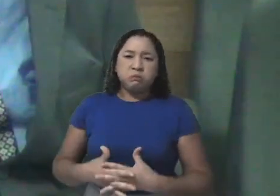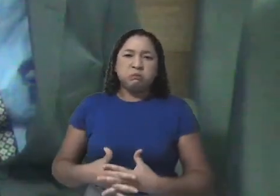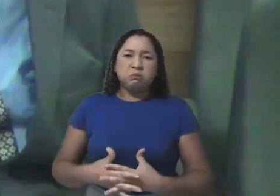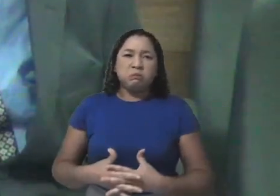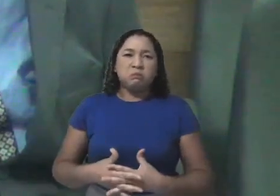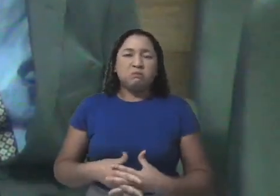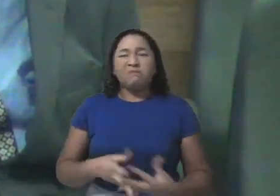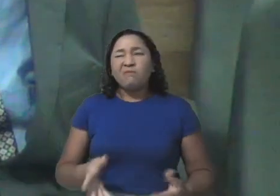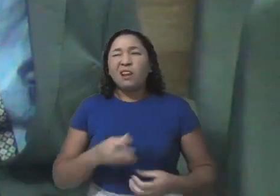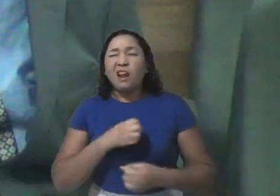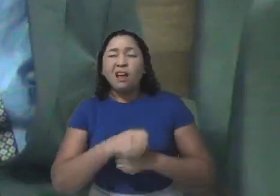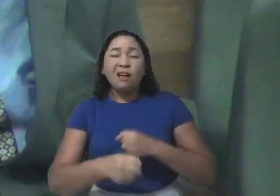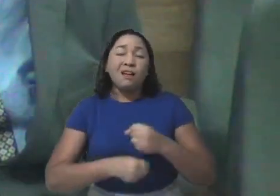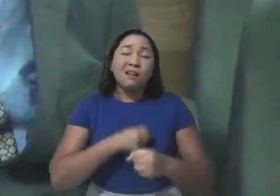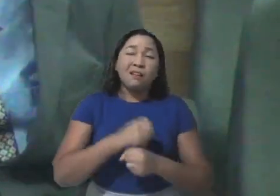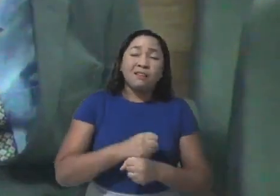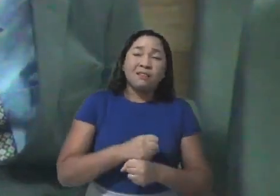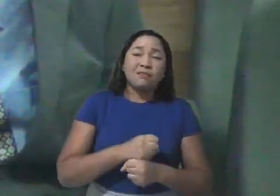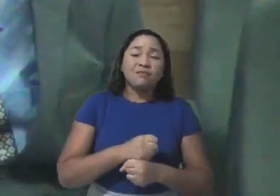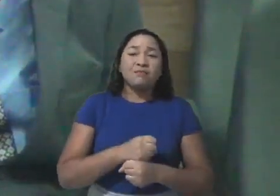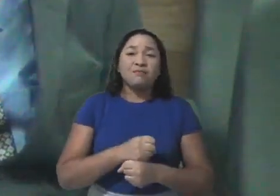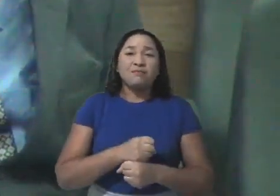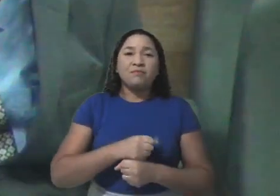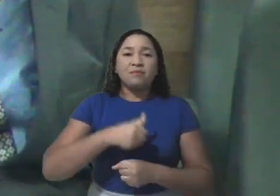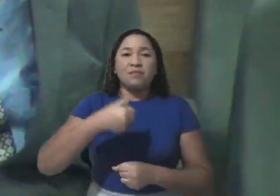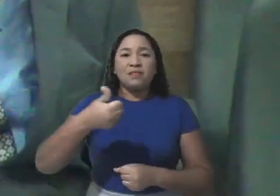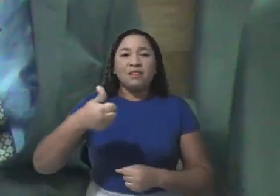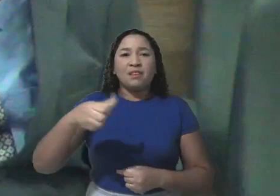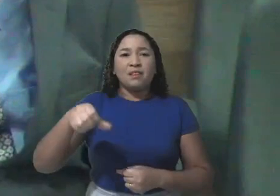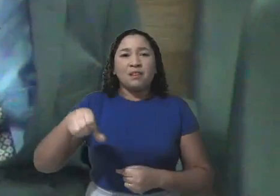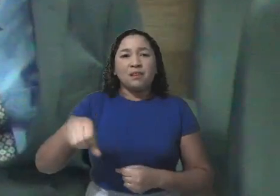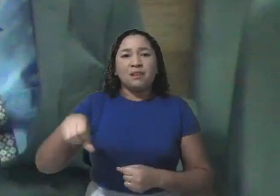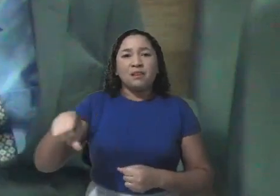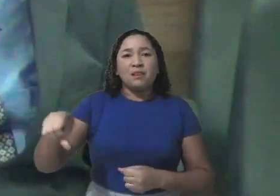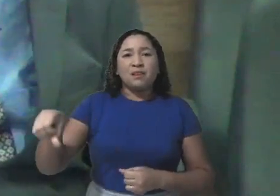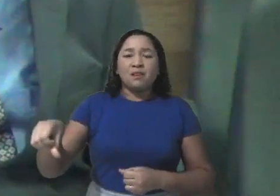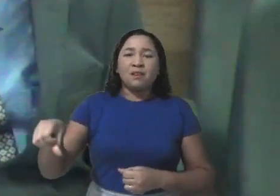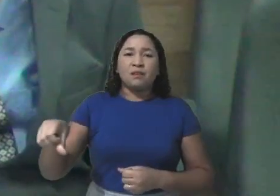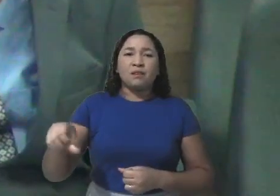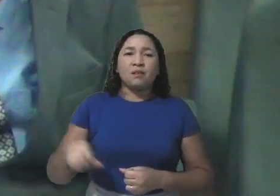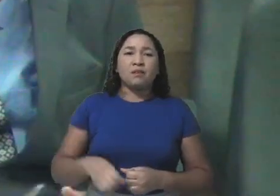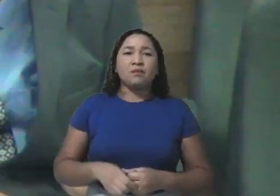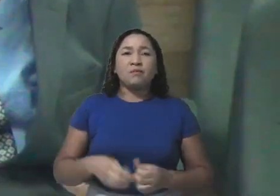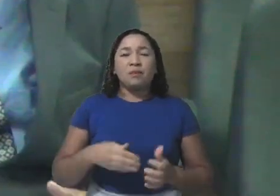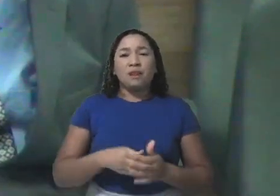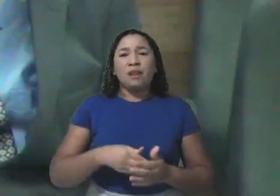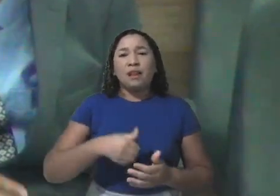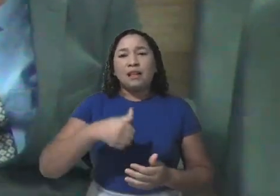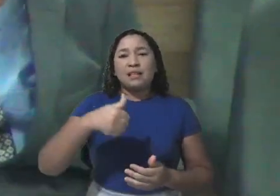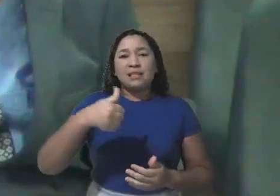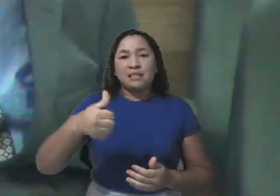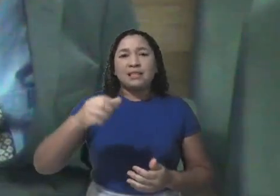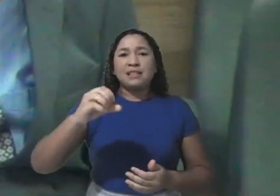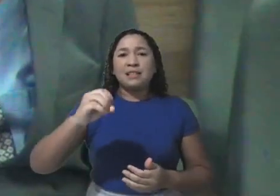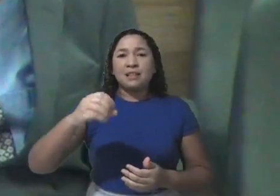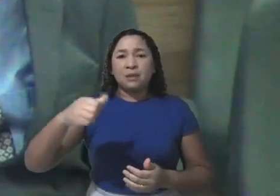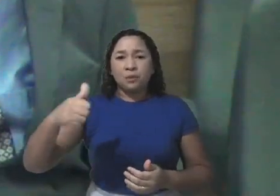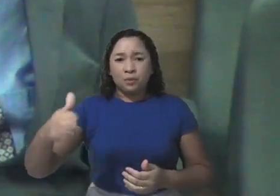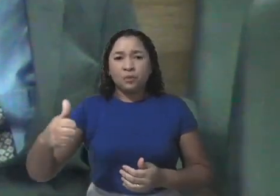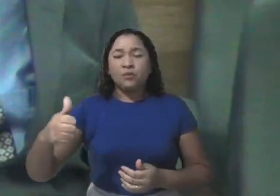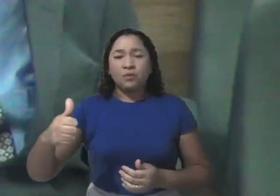ano 101, ou seja, já tinham quase 70 anos de igreja primitiva.